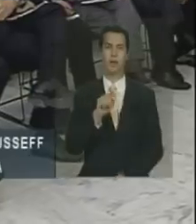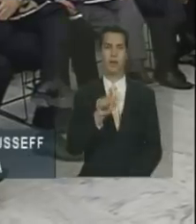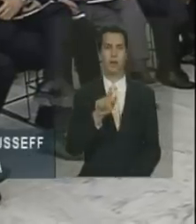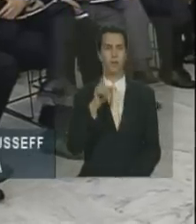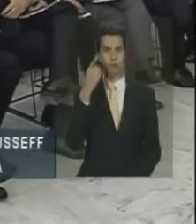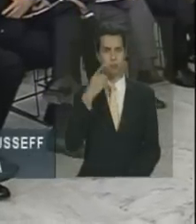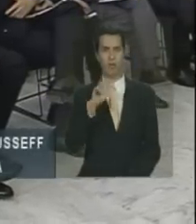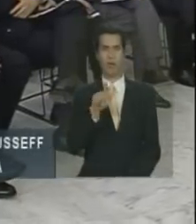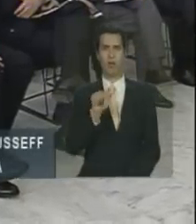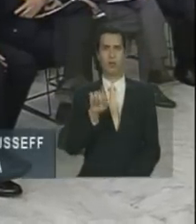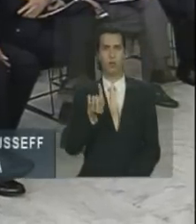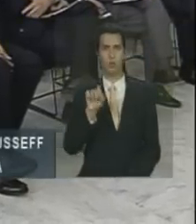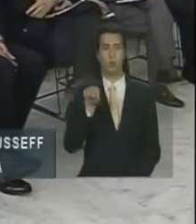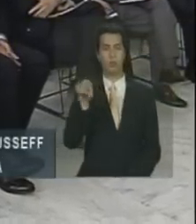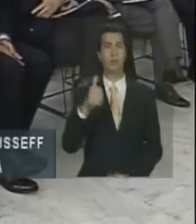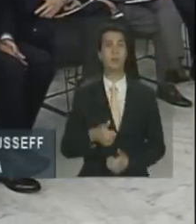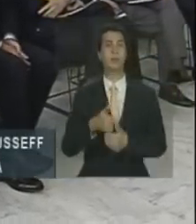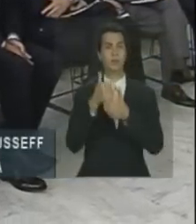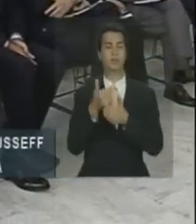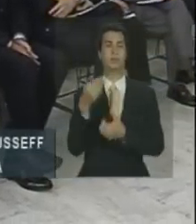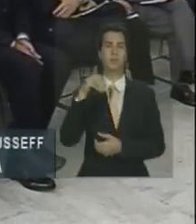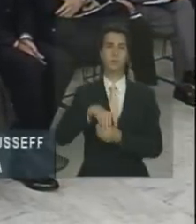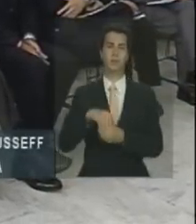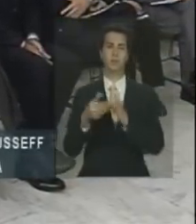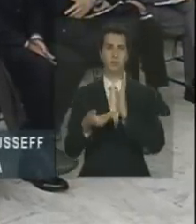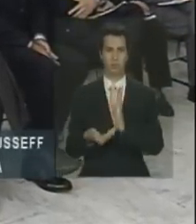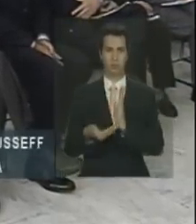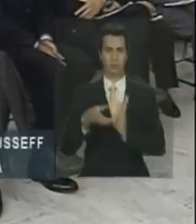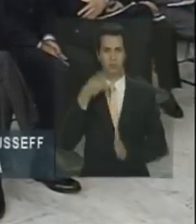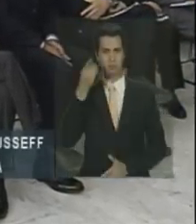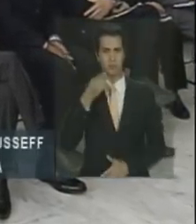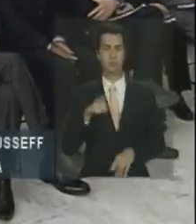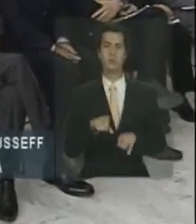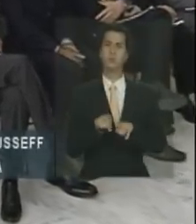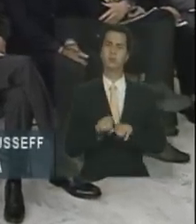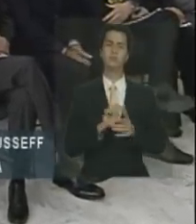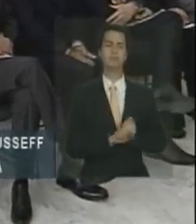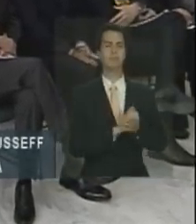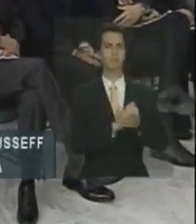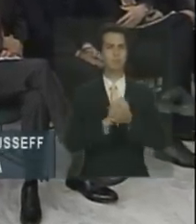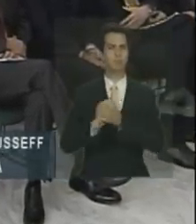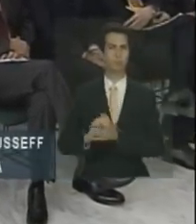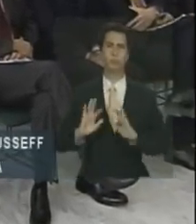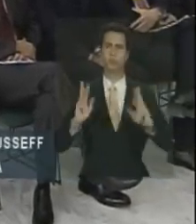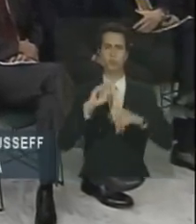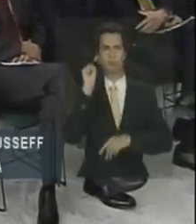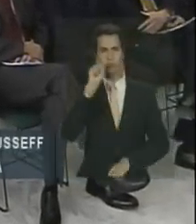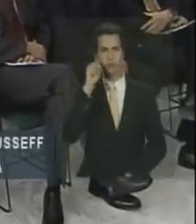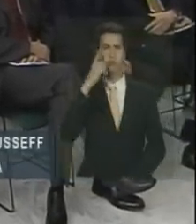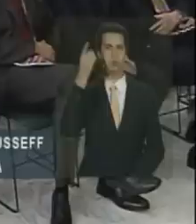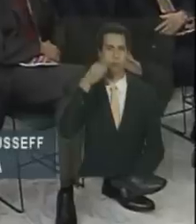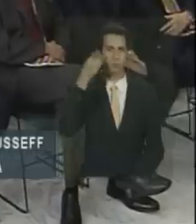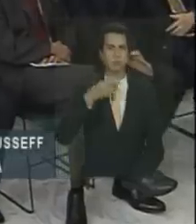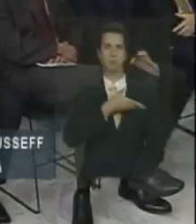dos Deputados. Ao cumprimentá-los, cumprimento todos os parlamentares aqui presentes.